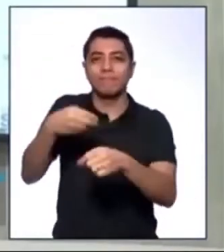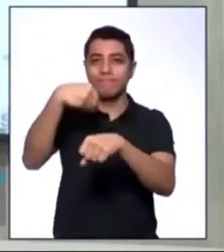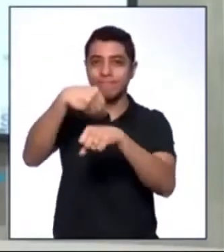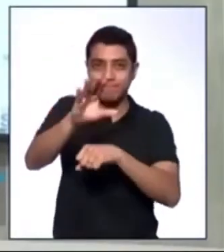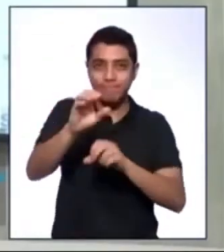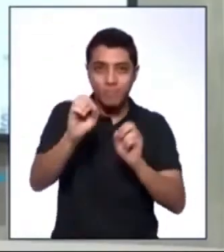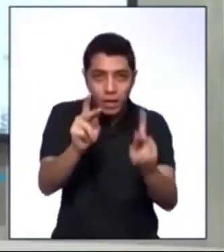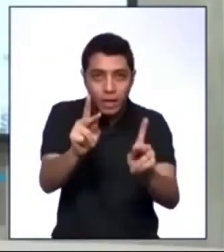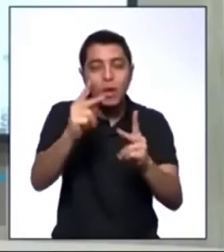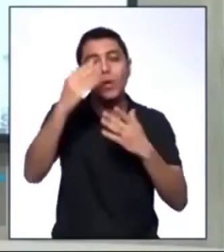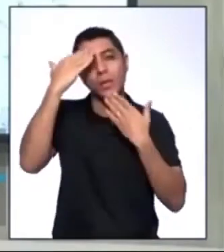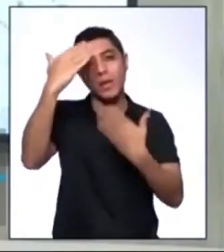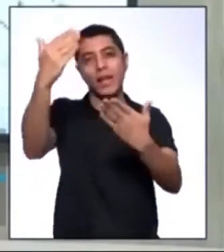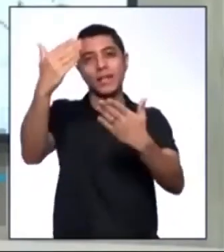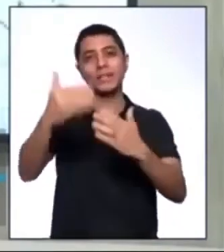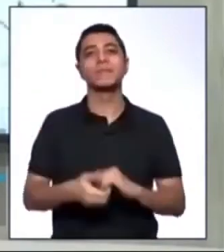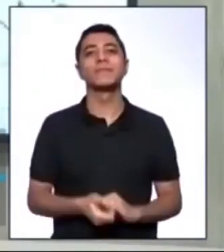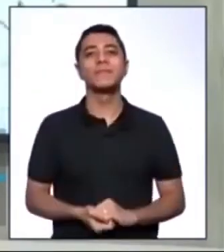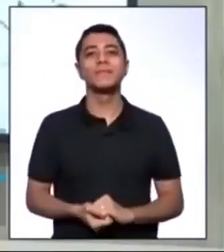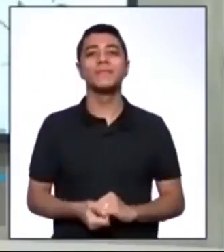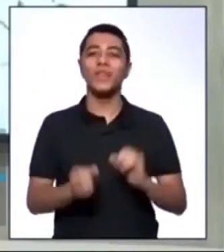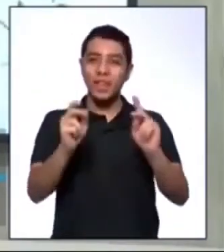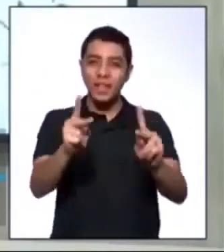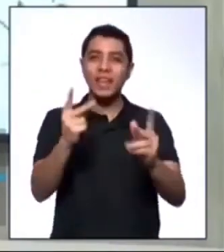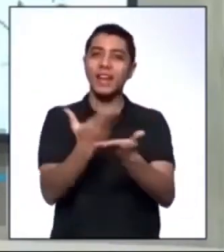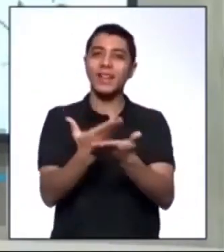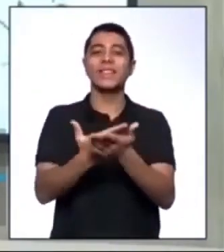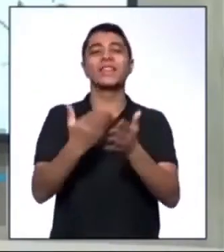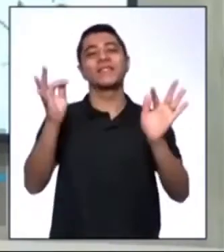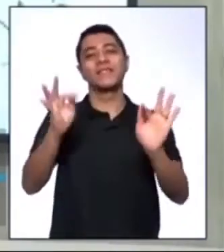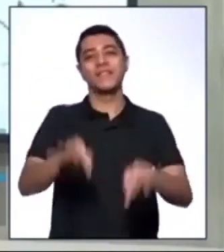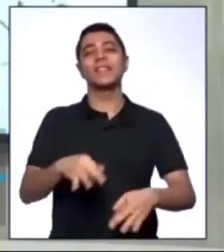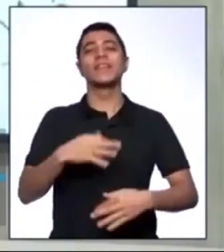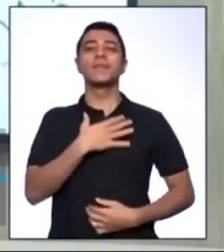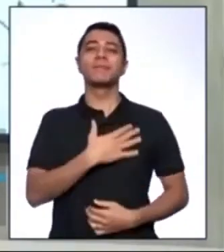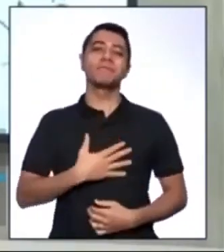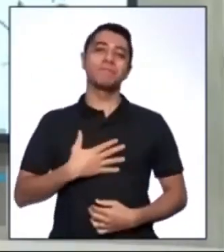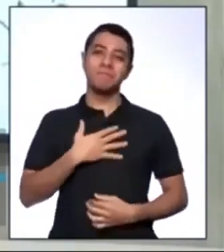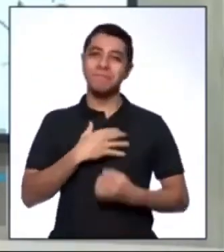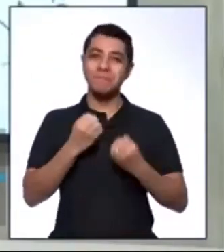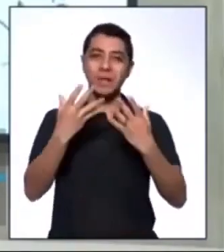obrigado, galera. Ok, cheguei no final, satisfeito.